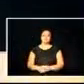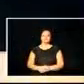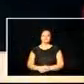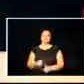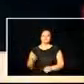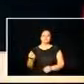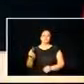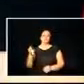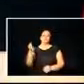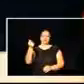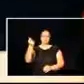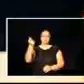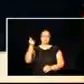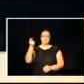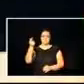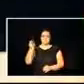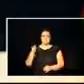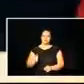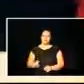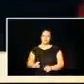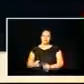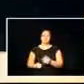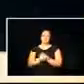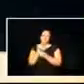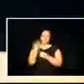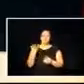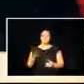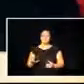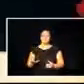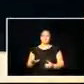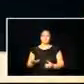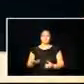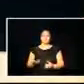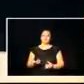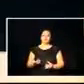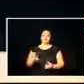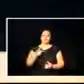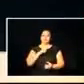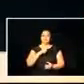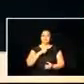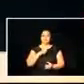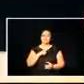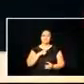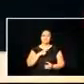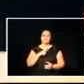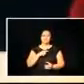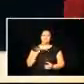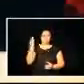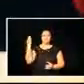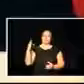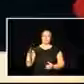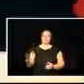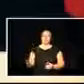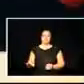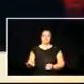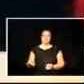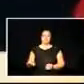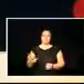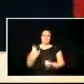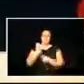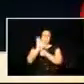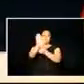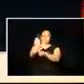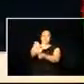de que trata o caput deverão ser instruídos com a estimativa. Não existe a estimativa da origem.